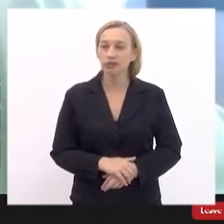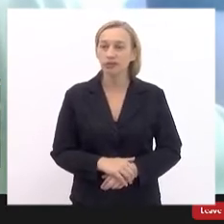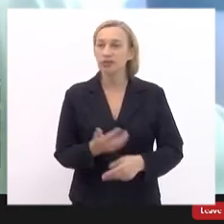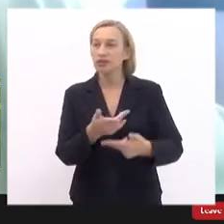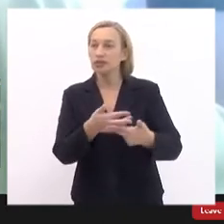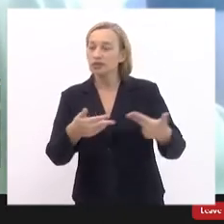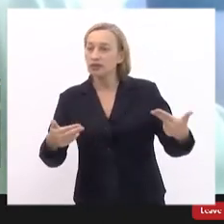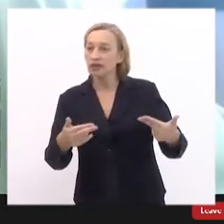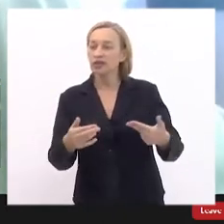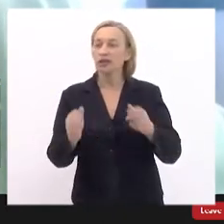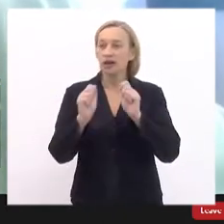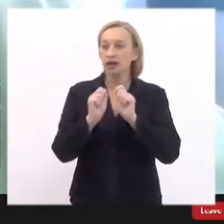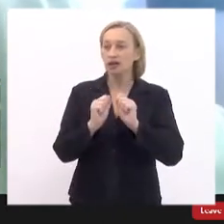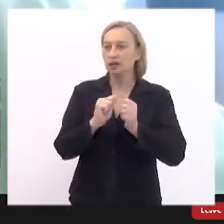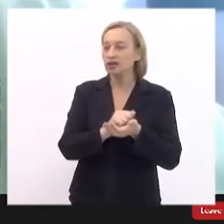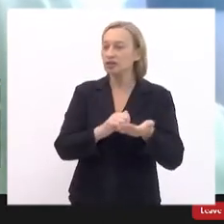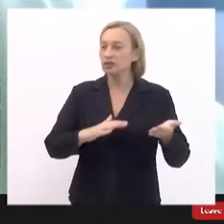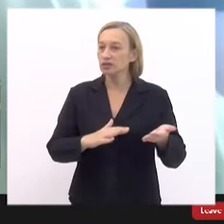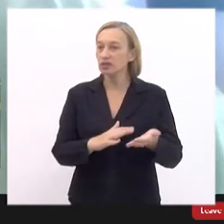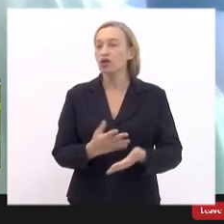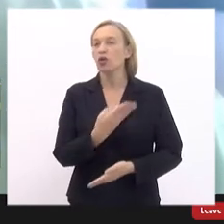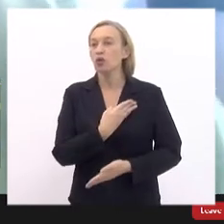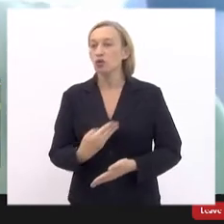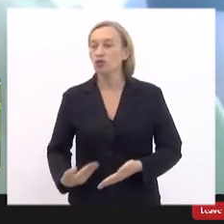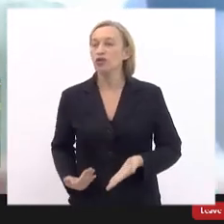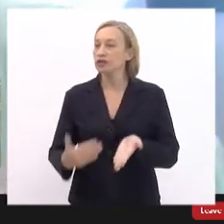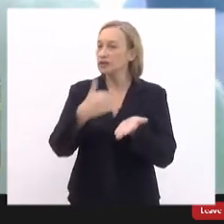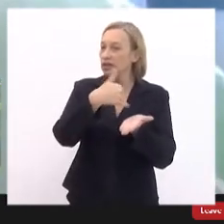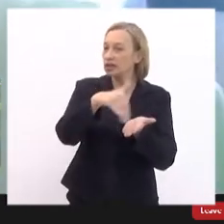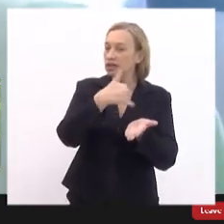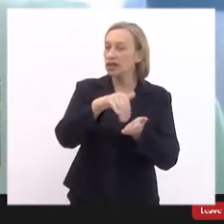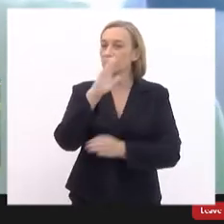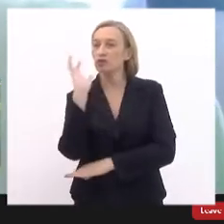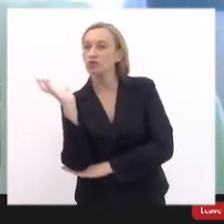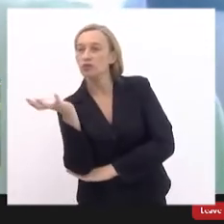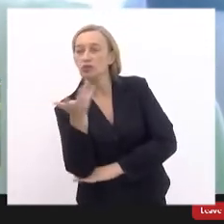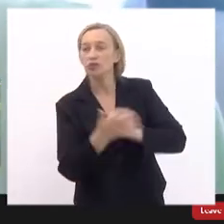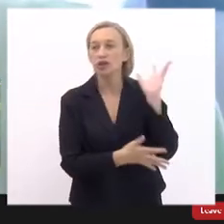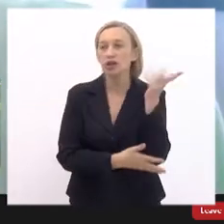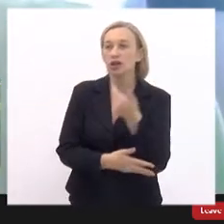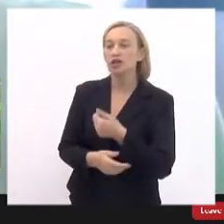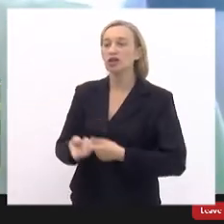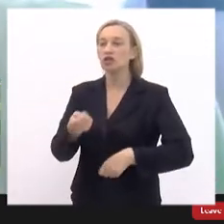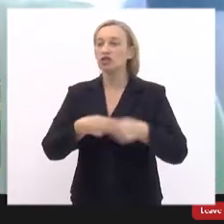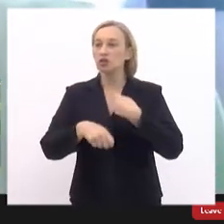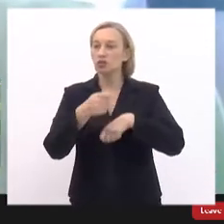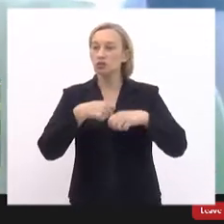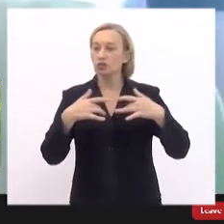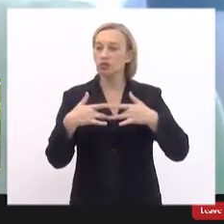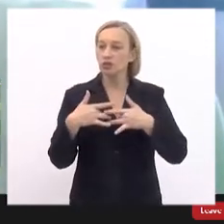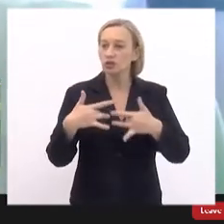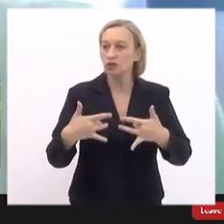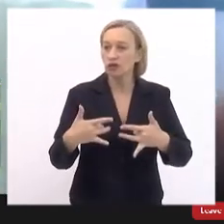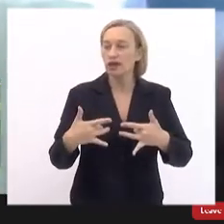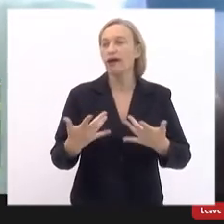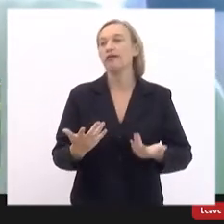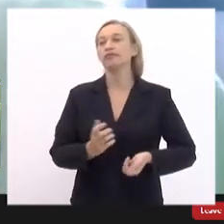várias atividades. Estávamos no governo, na Secretaria do Ambiente, de Economia Solidária, que